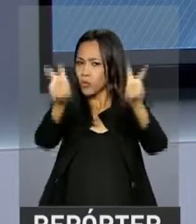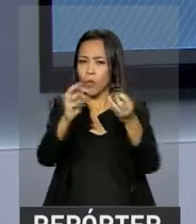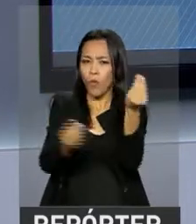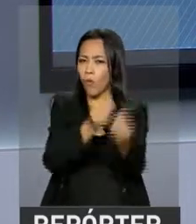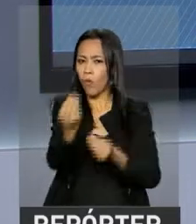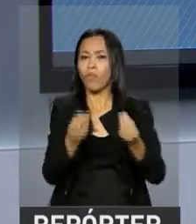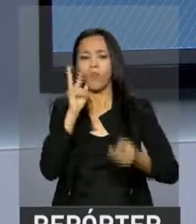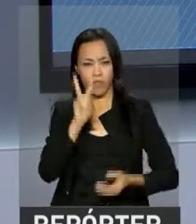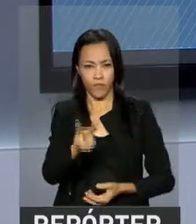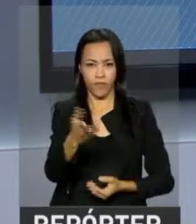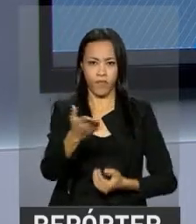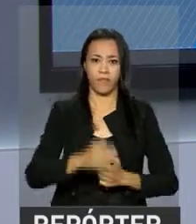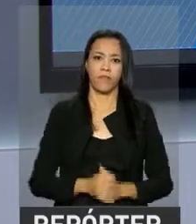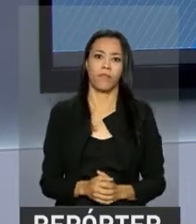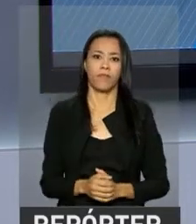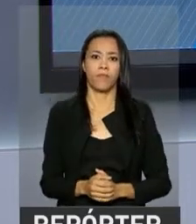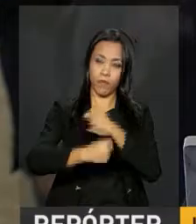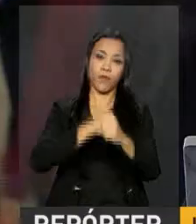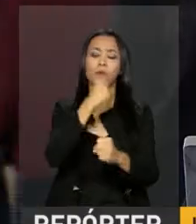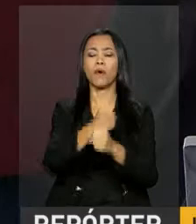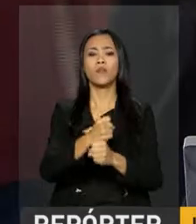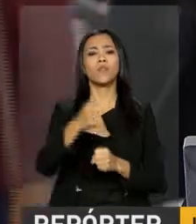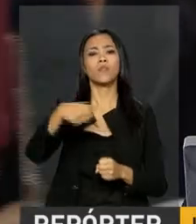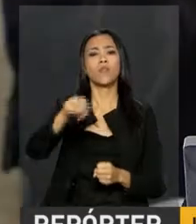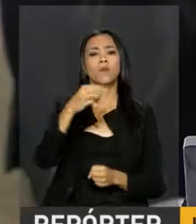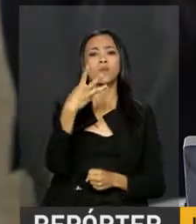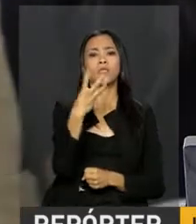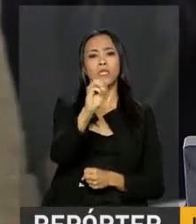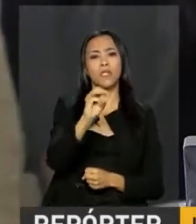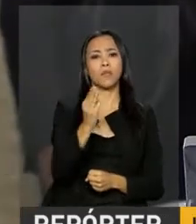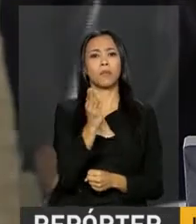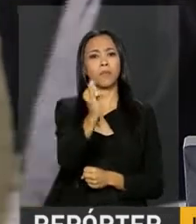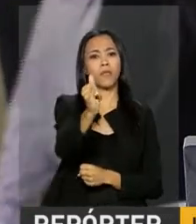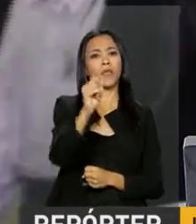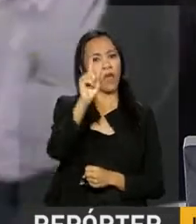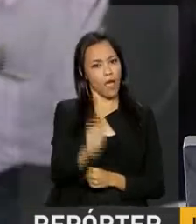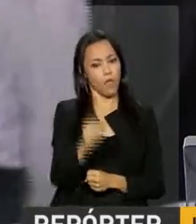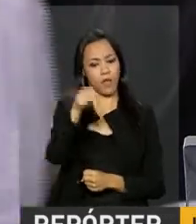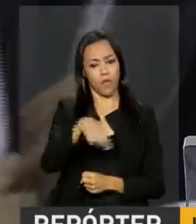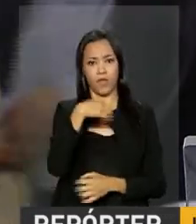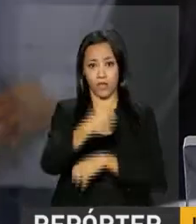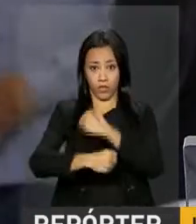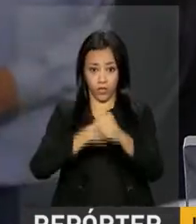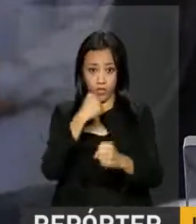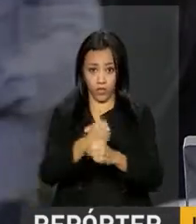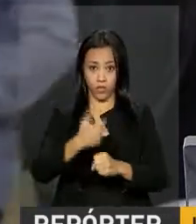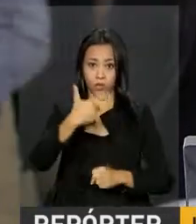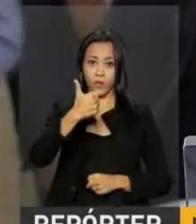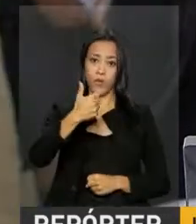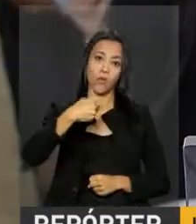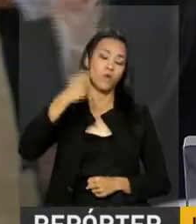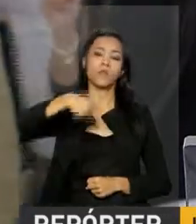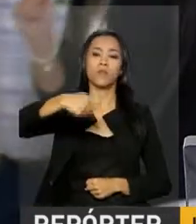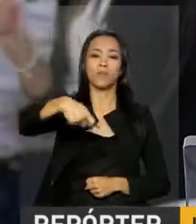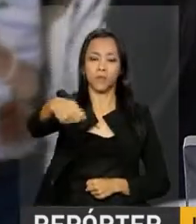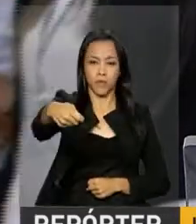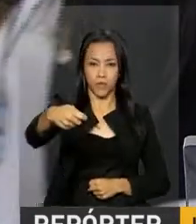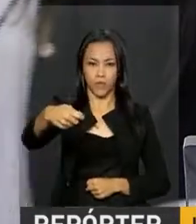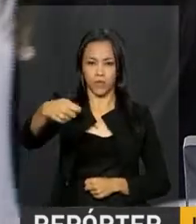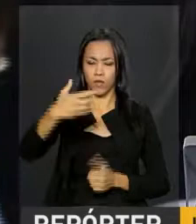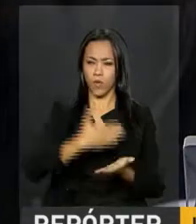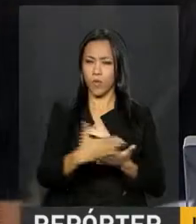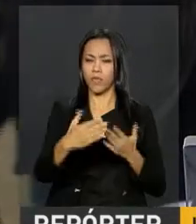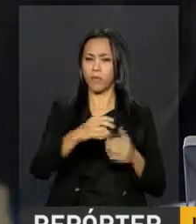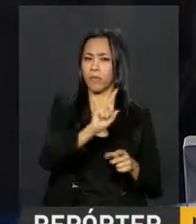plano. Vamos ver como foi. Os 30 bilhões é para o ano agrícola, 12 meses, que começa a partir de